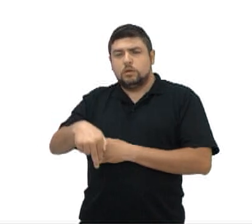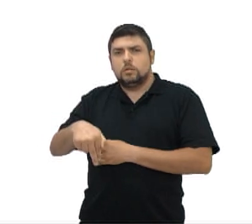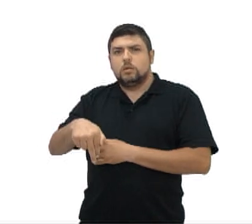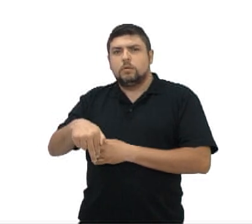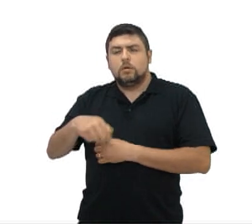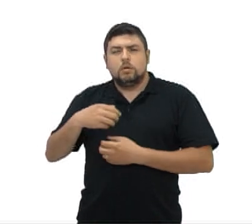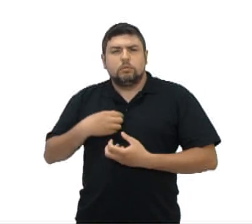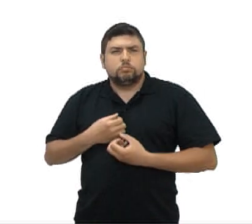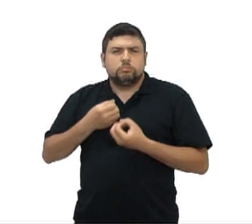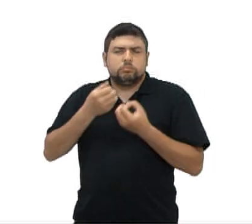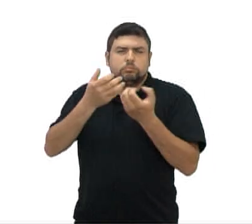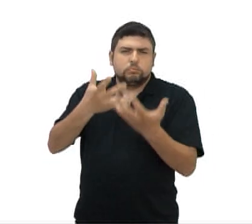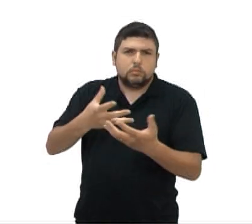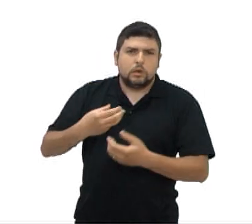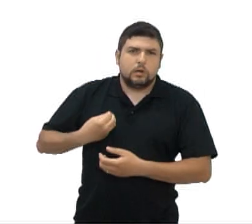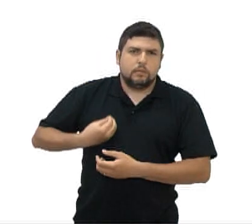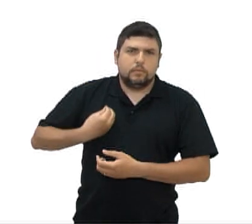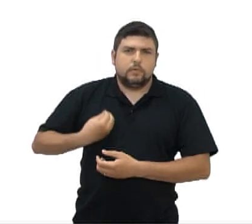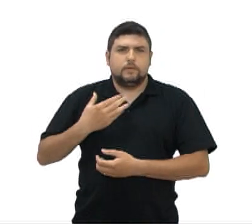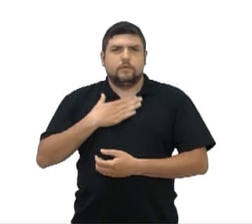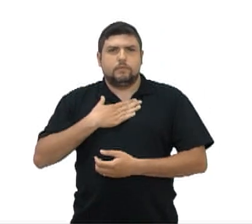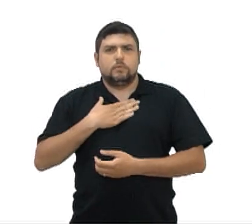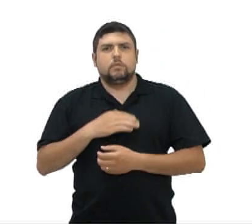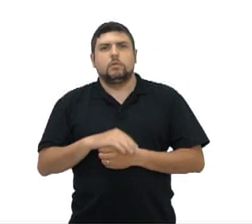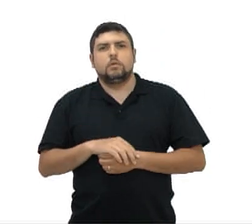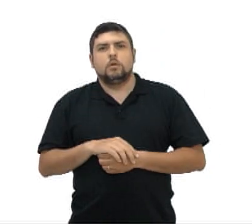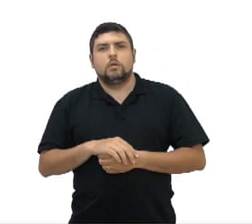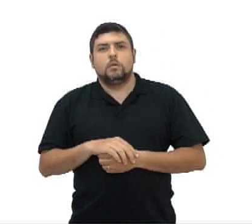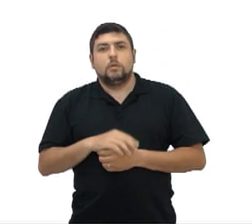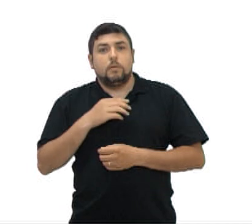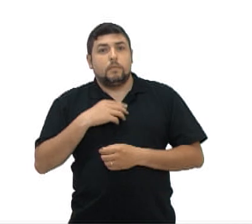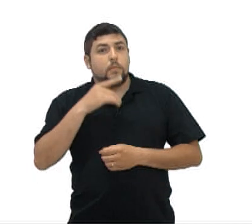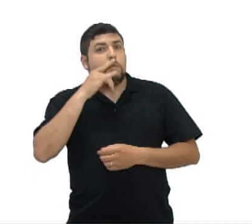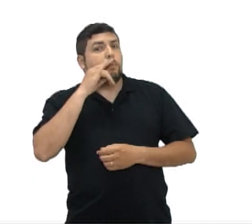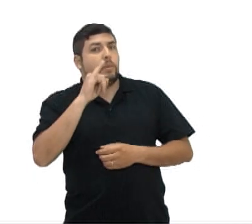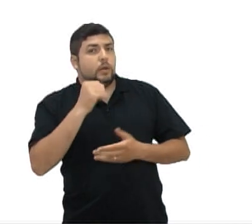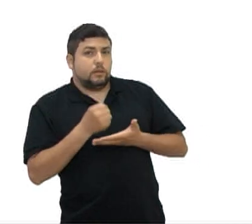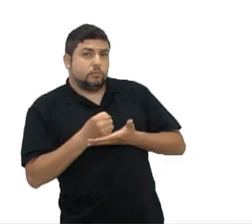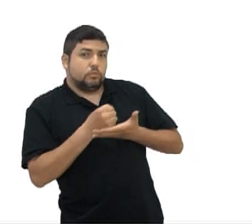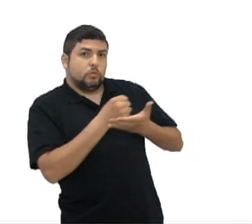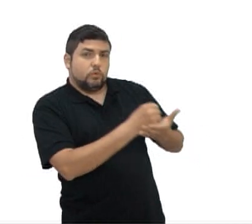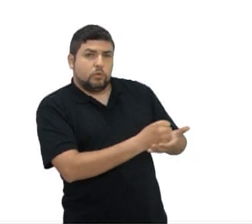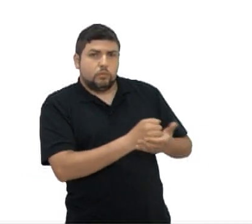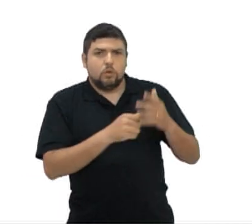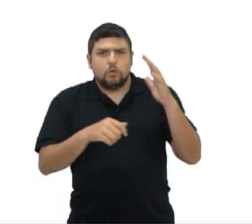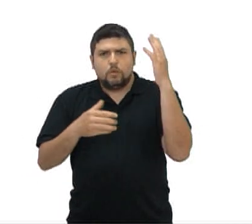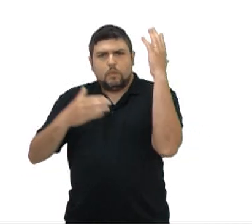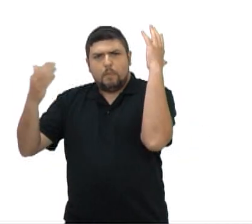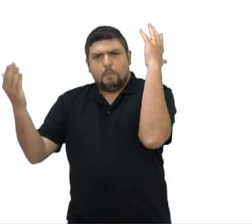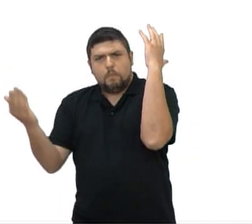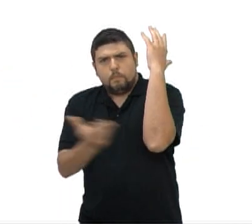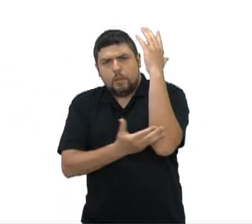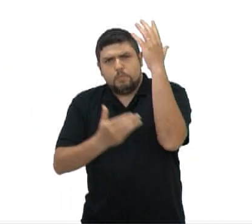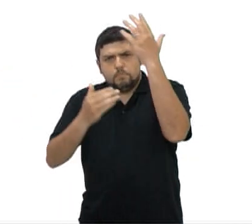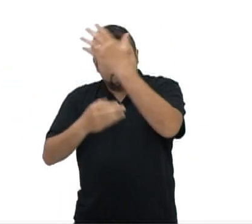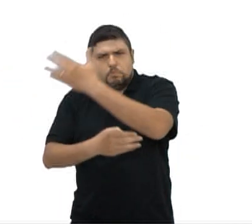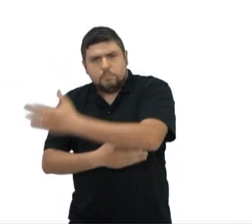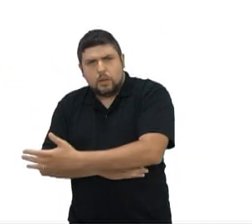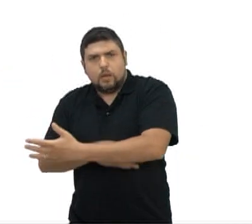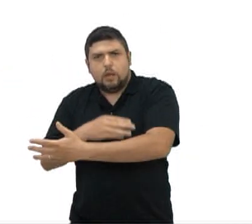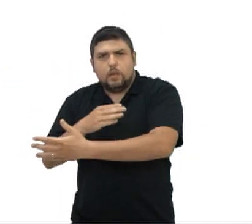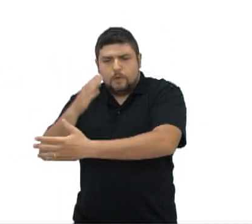minha vida, eu ajudo o meu pai a cortar lenha. Ele escreveu, eu ajudo a minha pai a